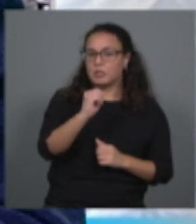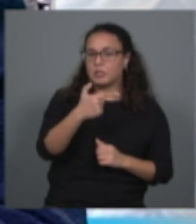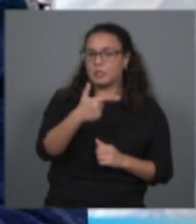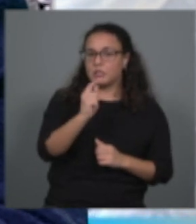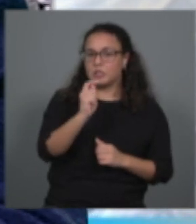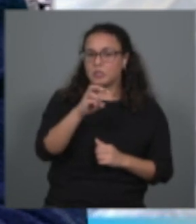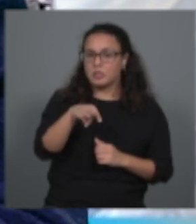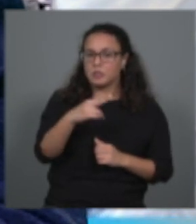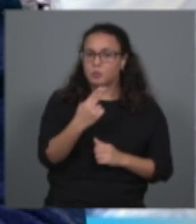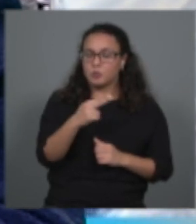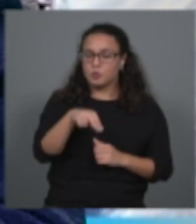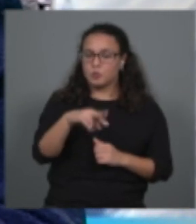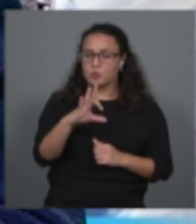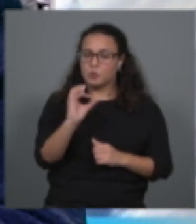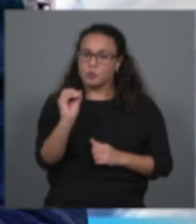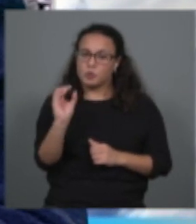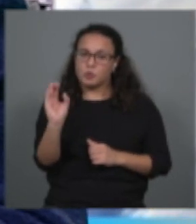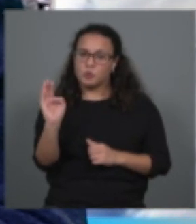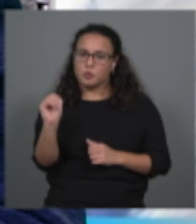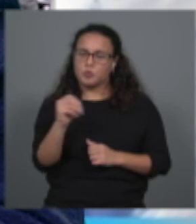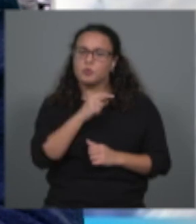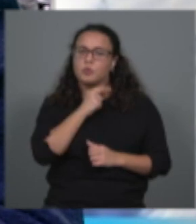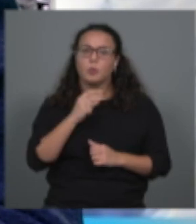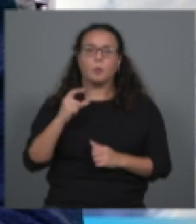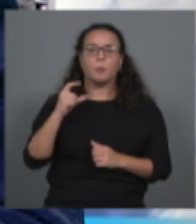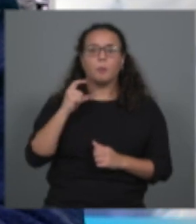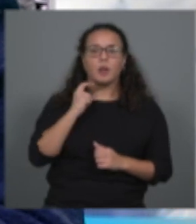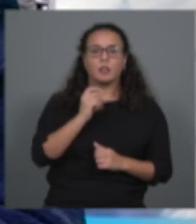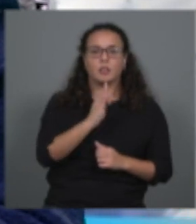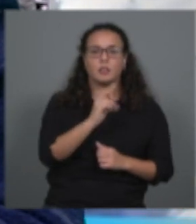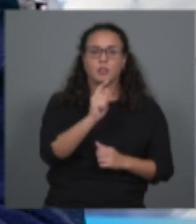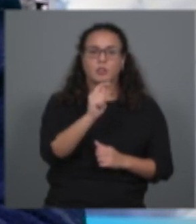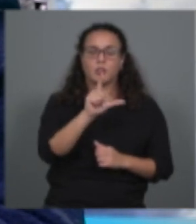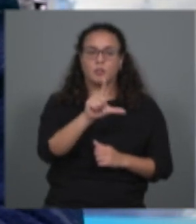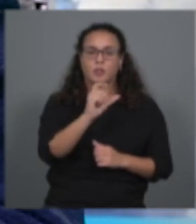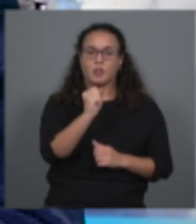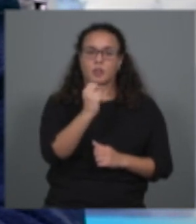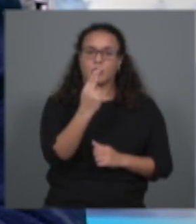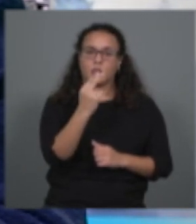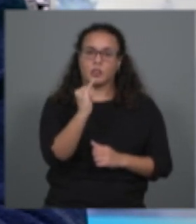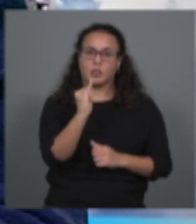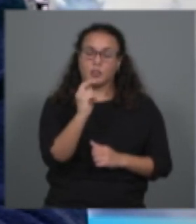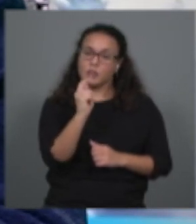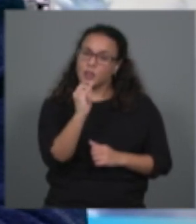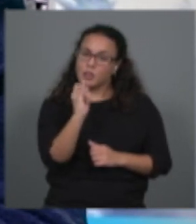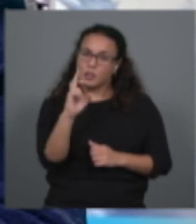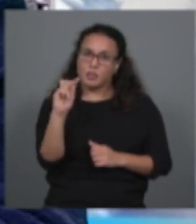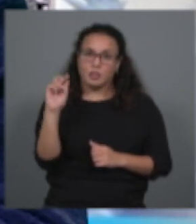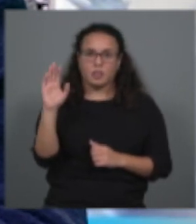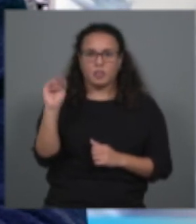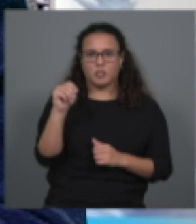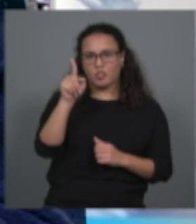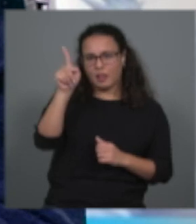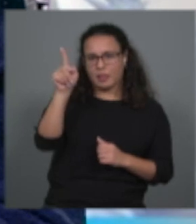que está em Timor, Padre Felgueiras, vai fazer 100 anos, que está em Timor, era rapazito, e lembra-se do